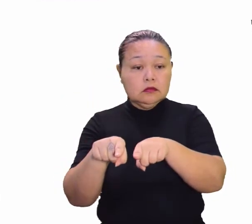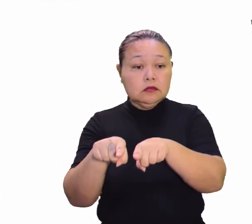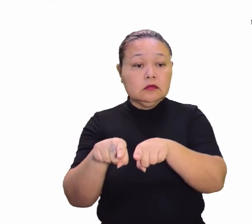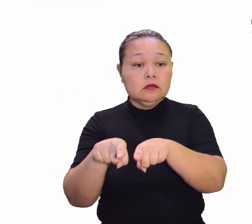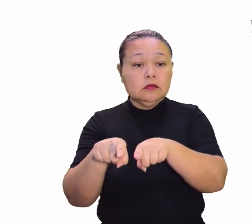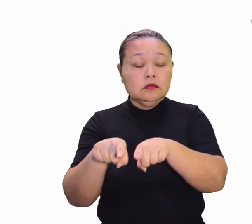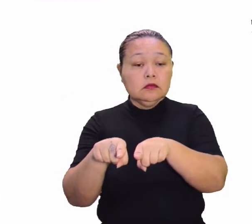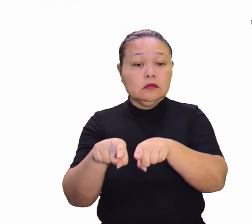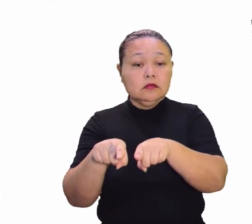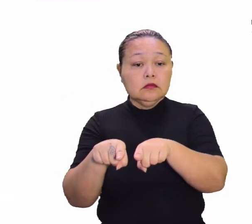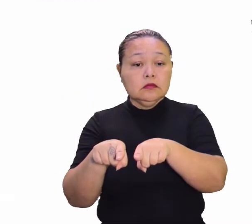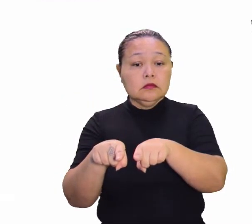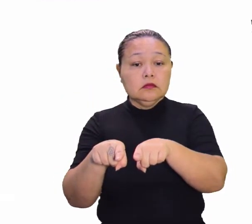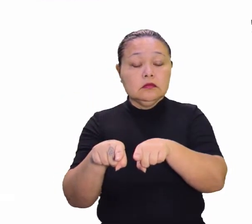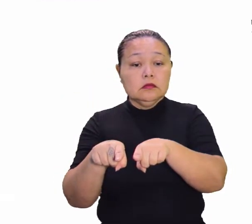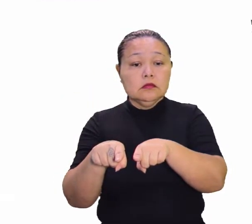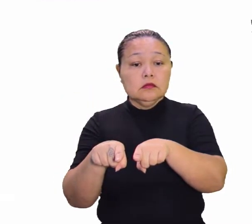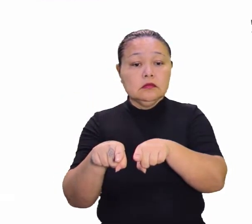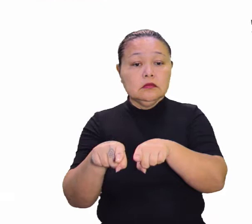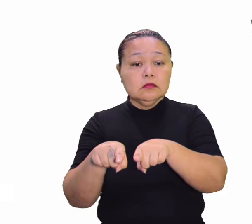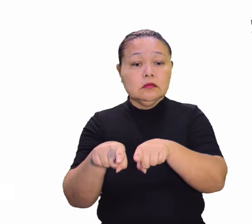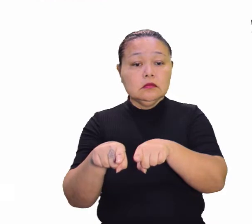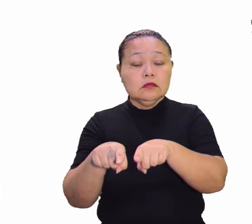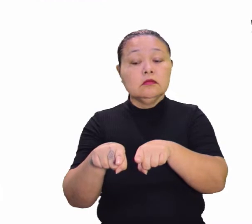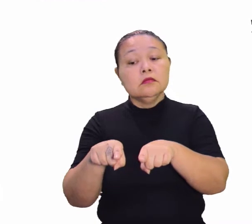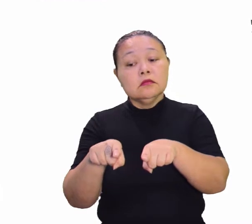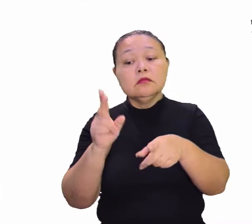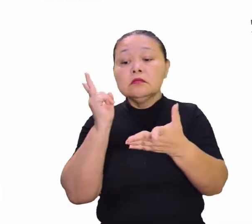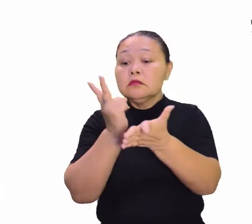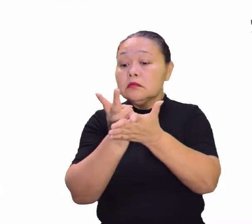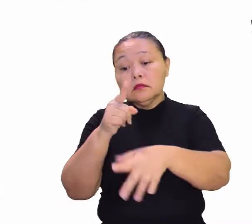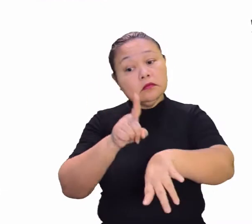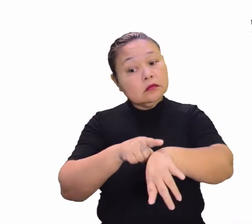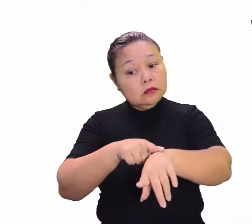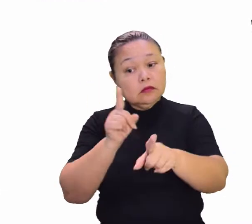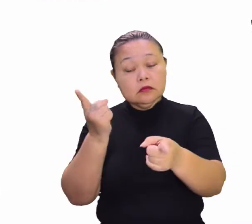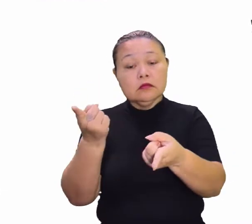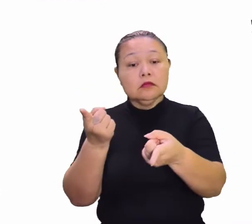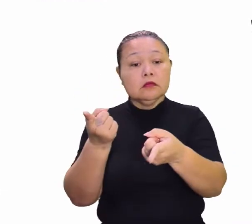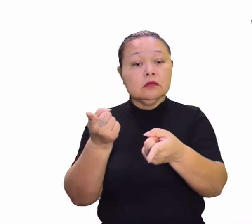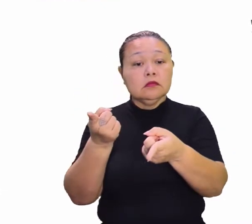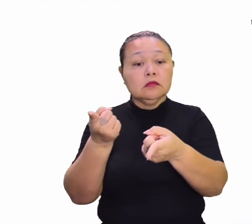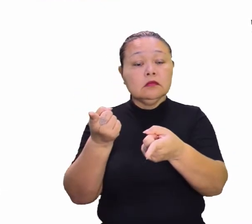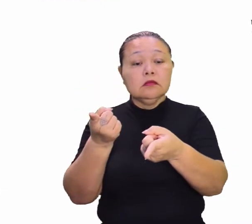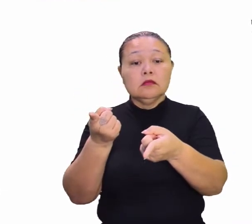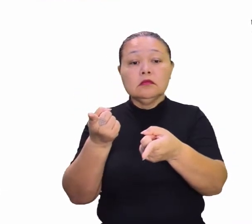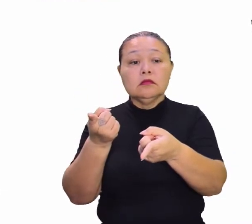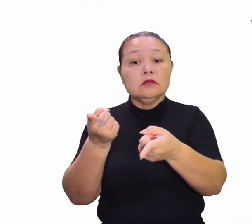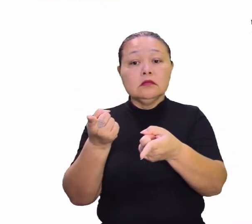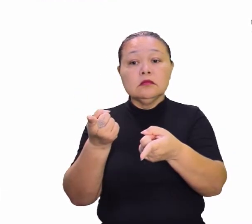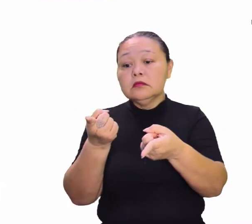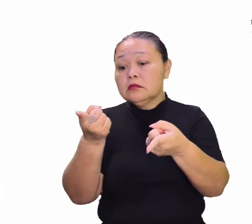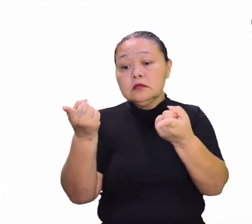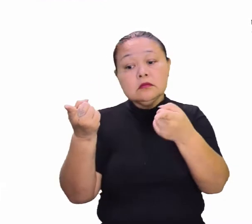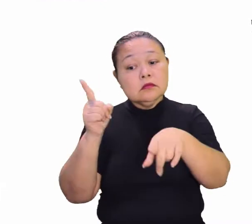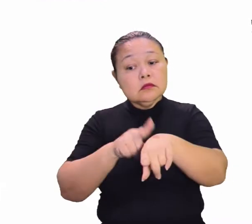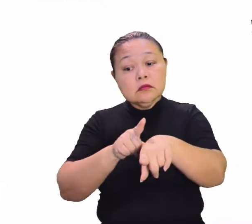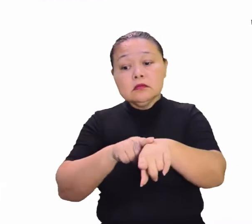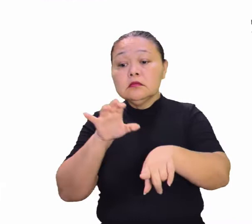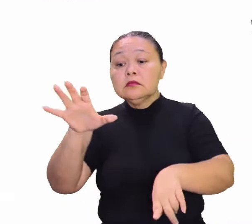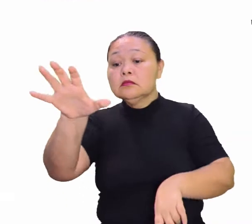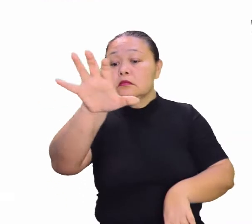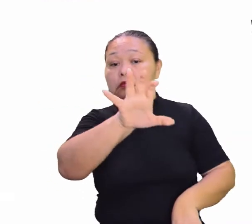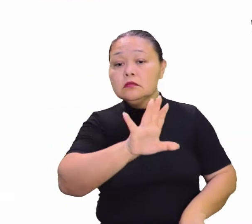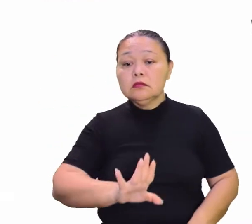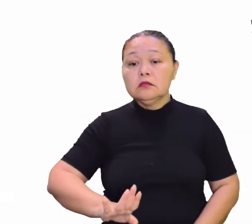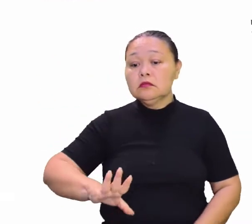simultânea. Beleza? Simultânea, que quer dizer ao mesmo tempo. Beleza? Ela não se deu ao mesmo tempo em todas